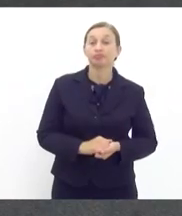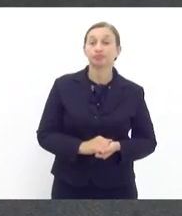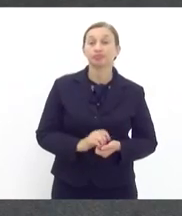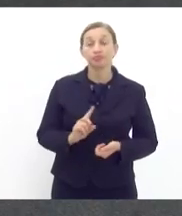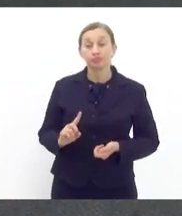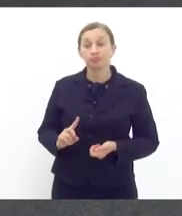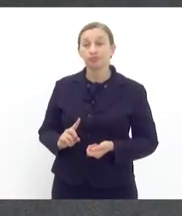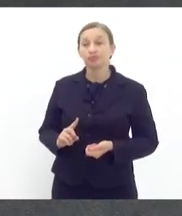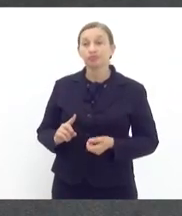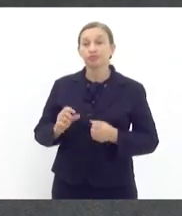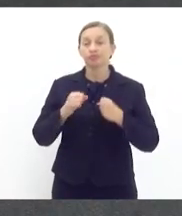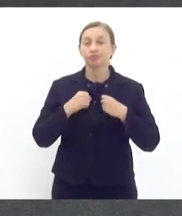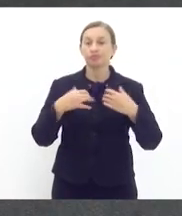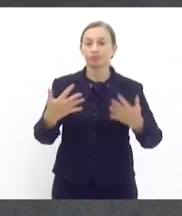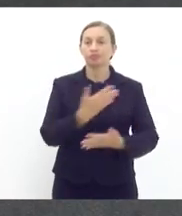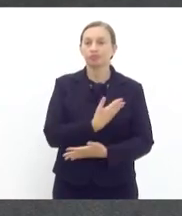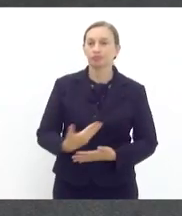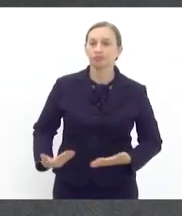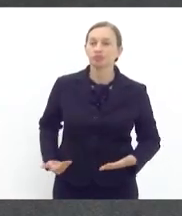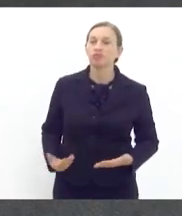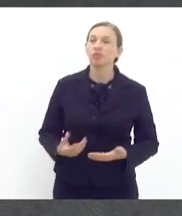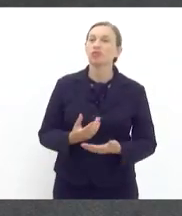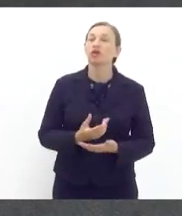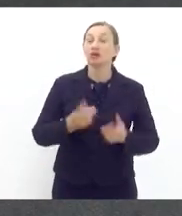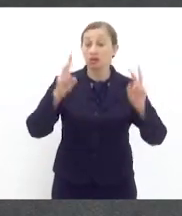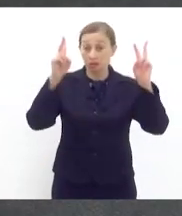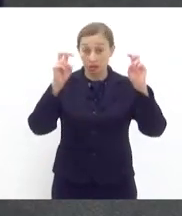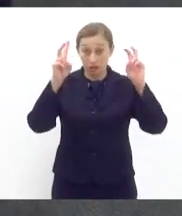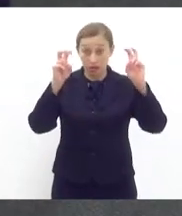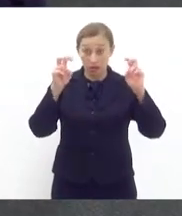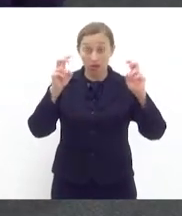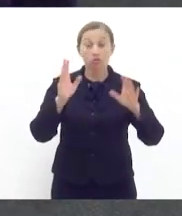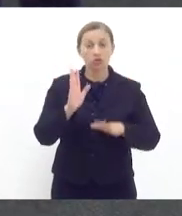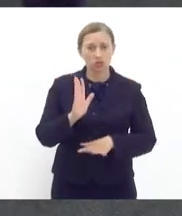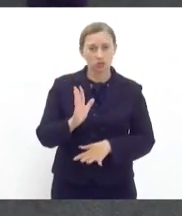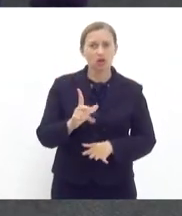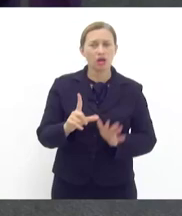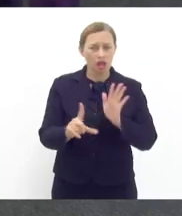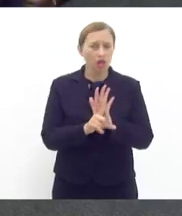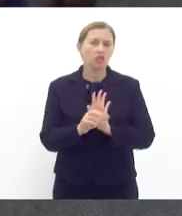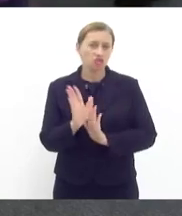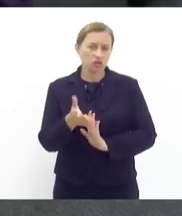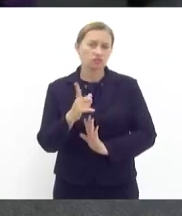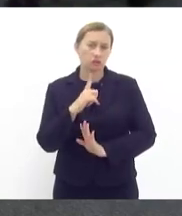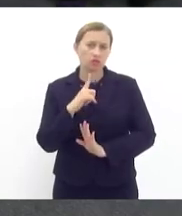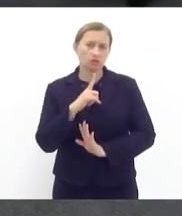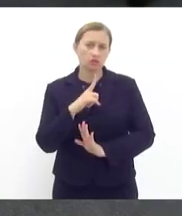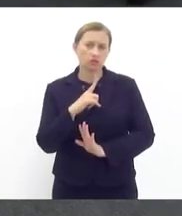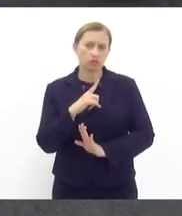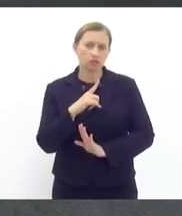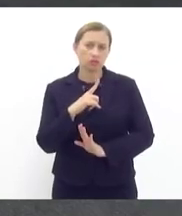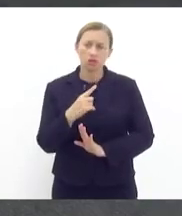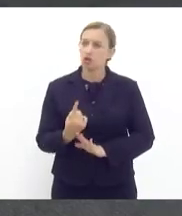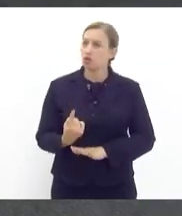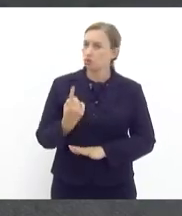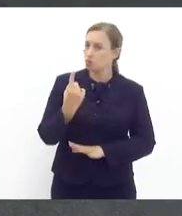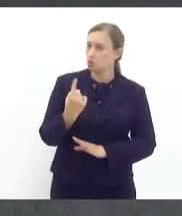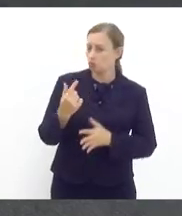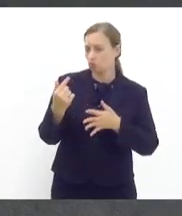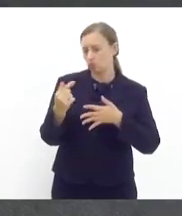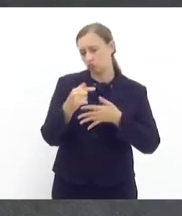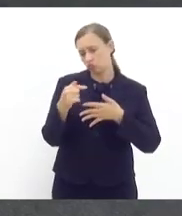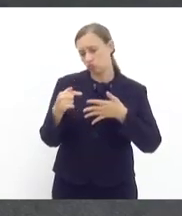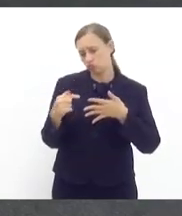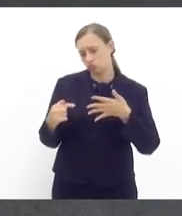outro dia na audiência pública já saiu esse tema já existe lei se um dos quesitos